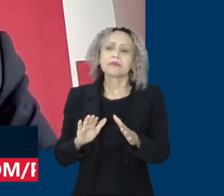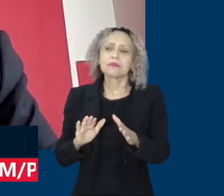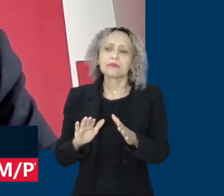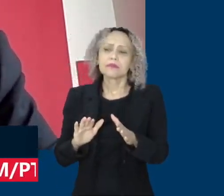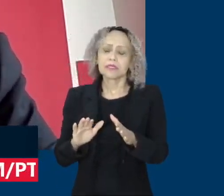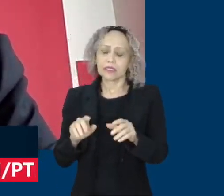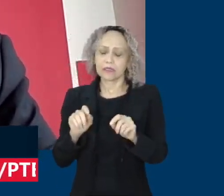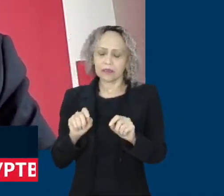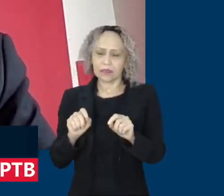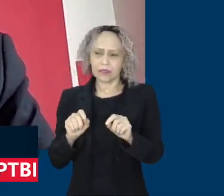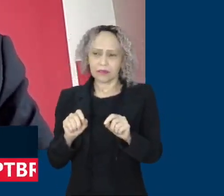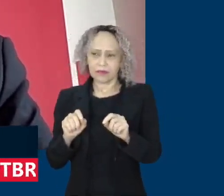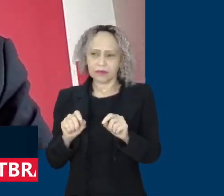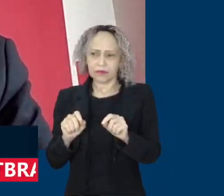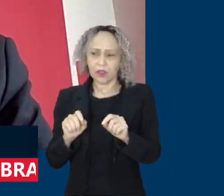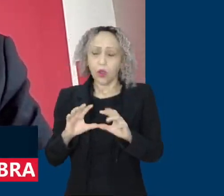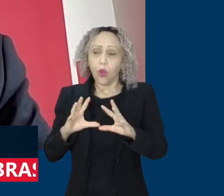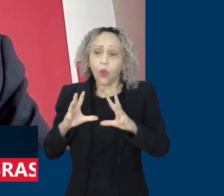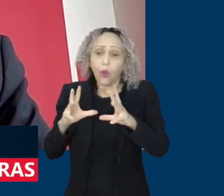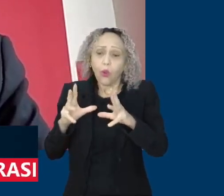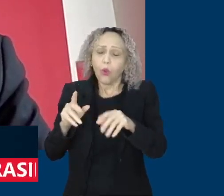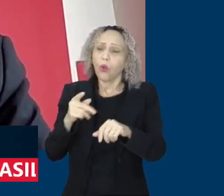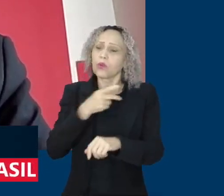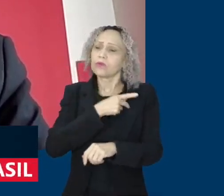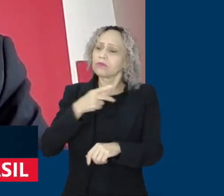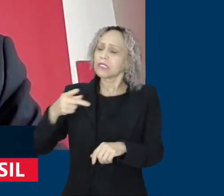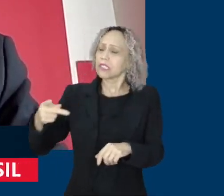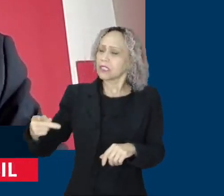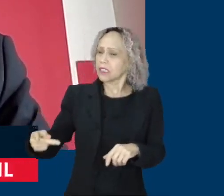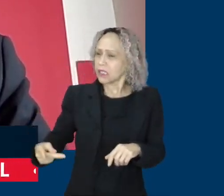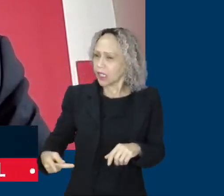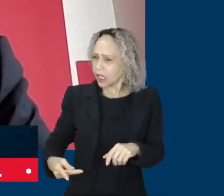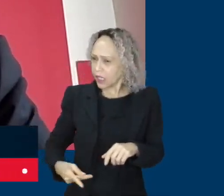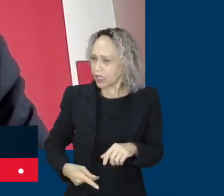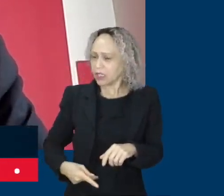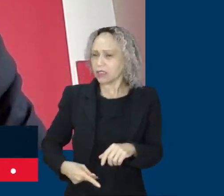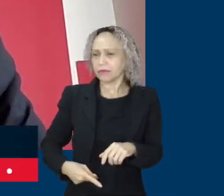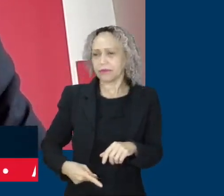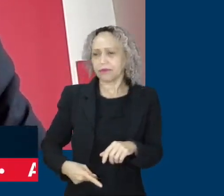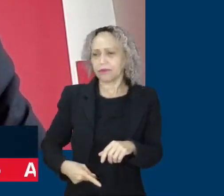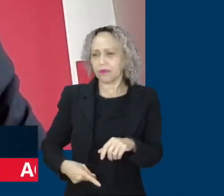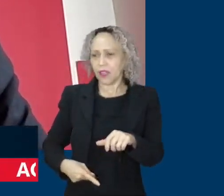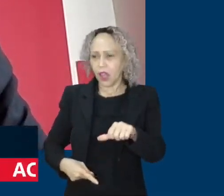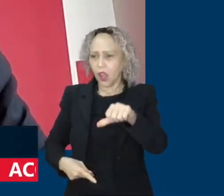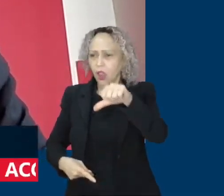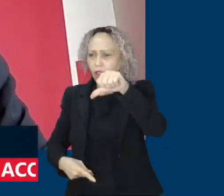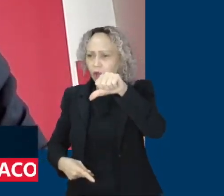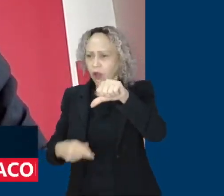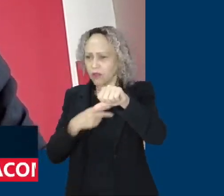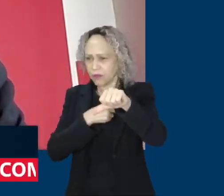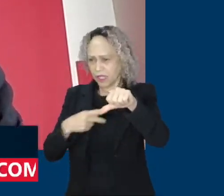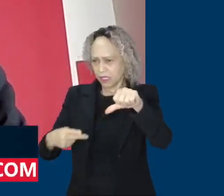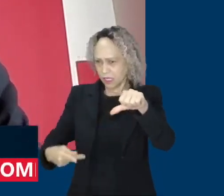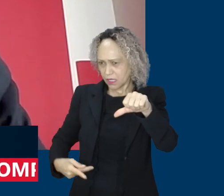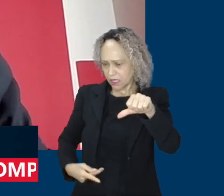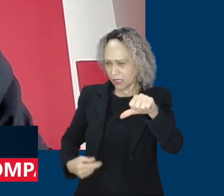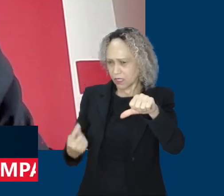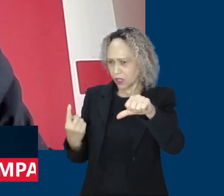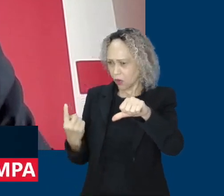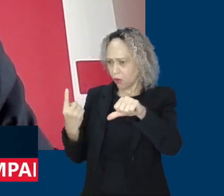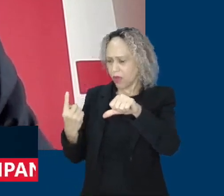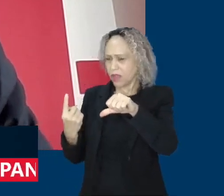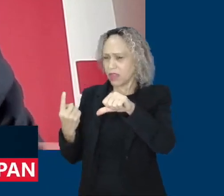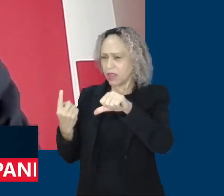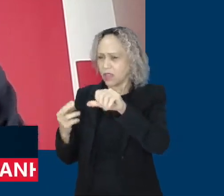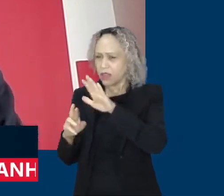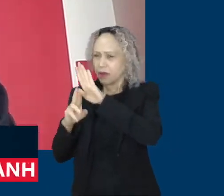da democracia. Todos os presidentes, 9 presidentes e uma representação da presidente